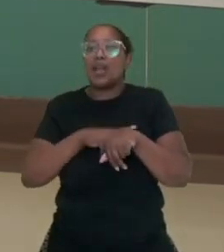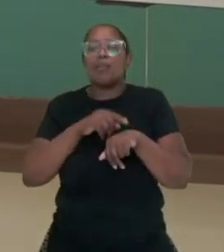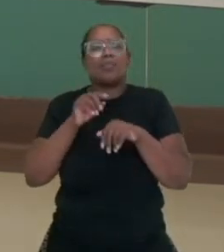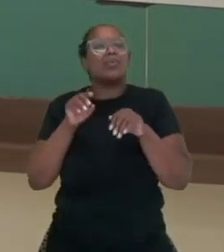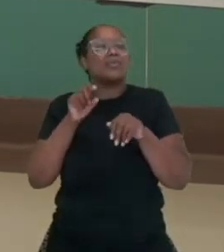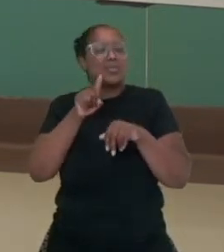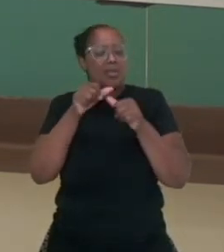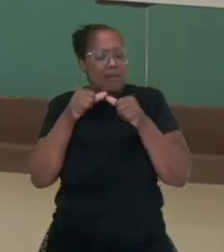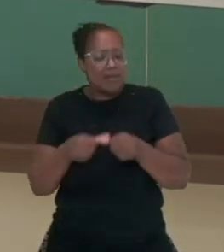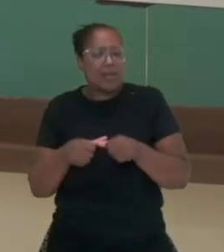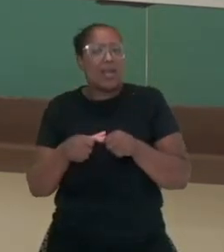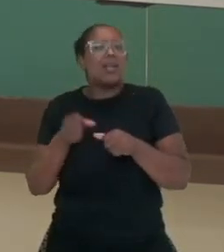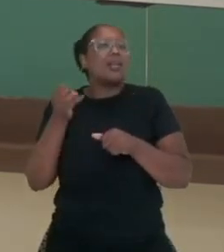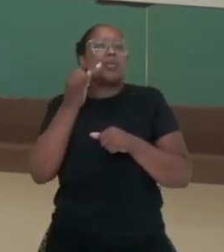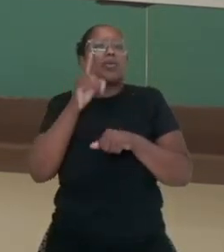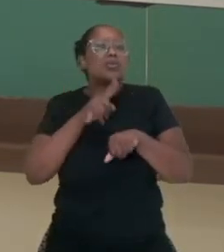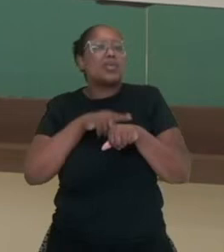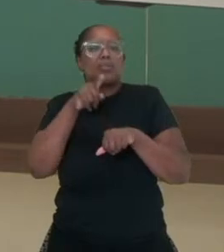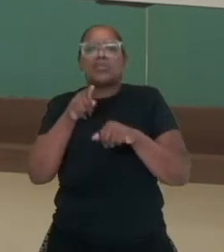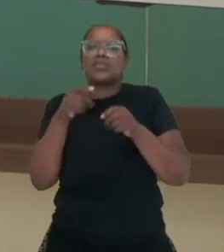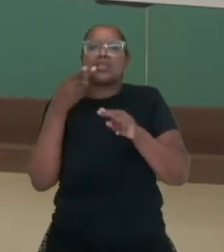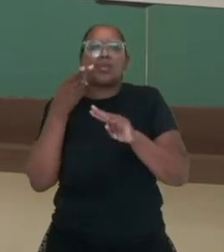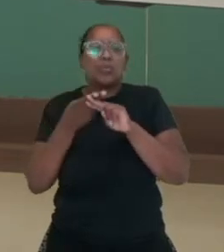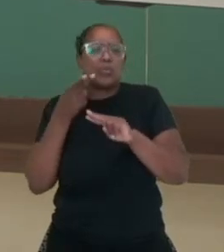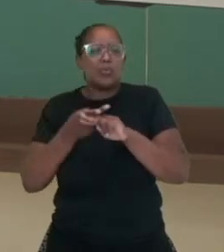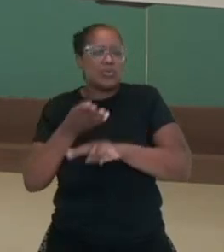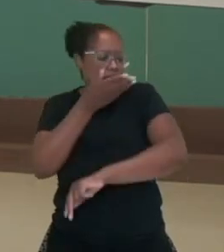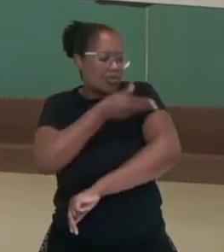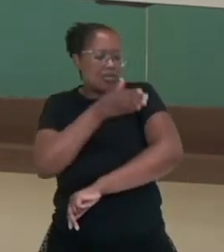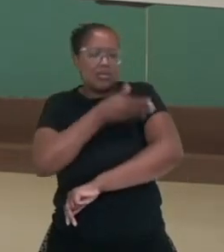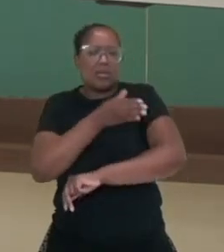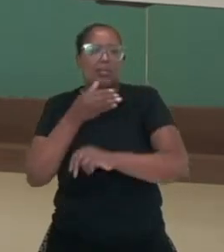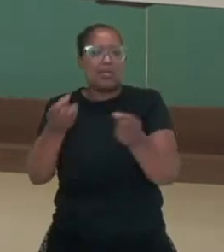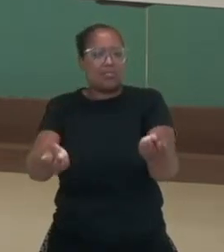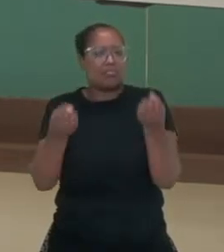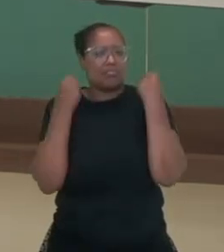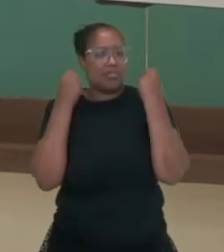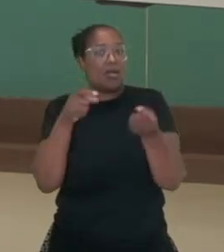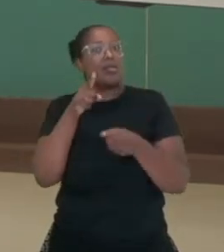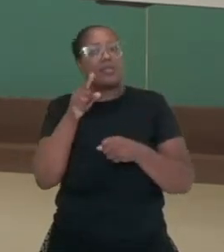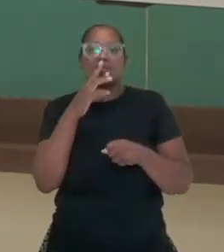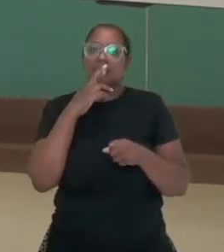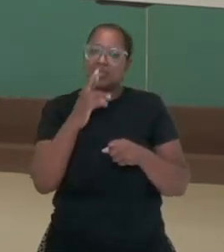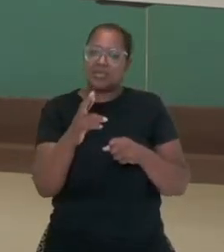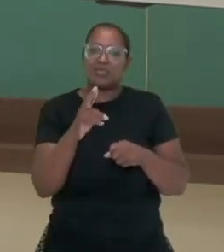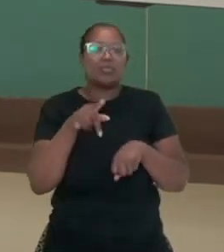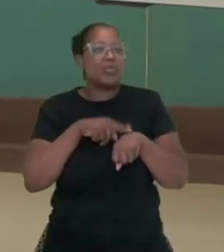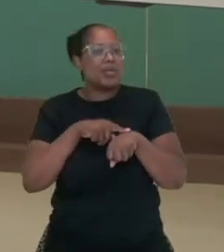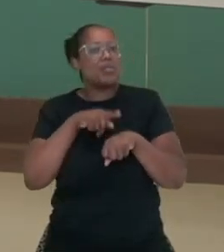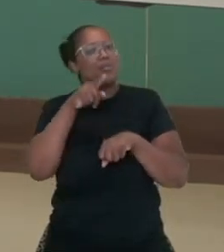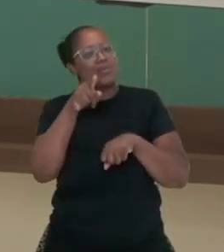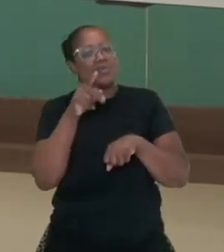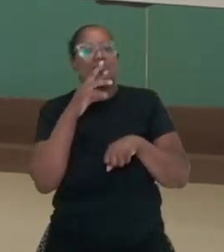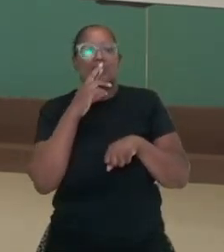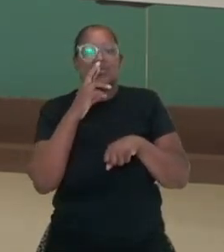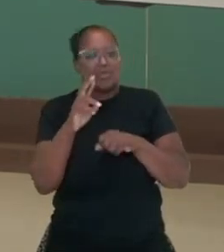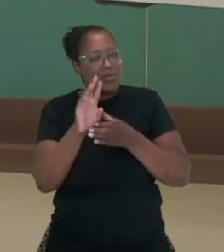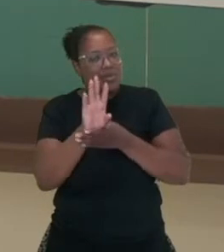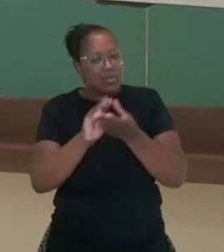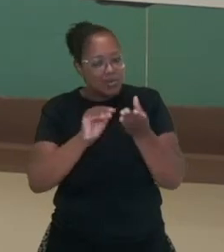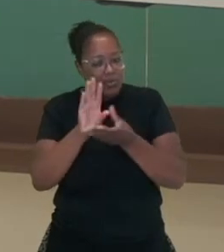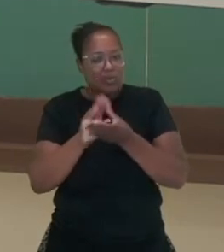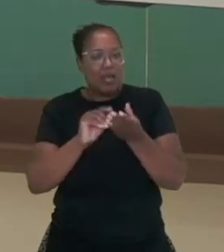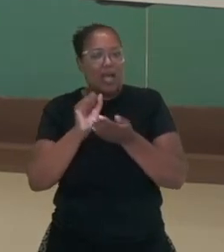dia você dedica à atividade física. E daí você responde, ok? Tempinho então para vocês copiarem o